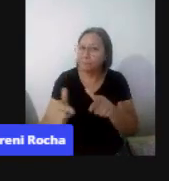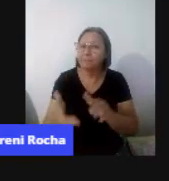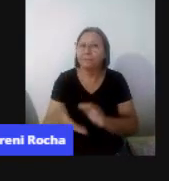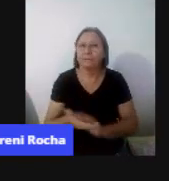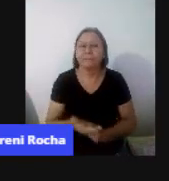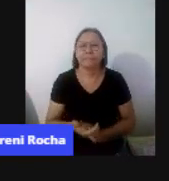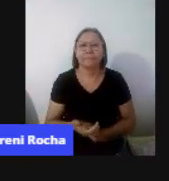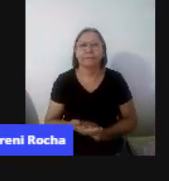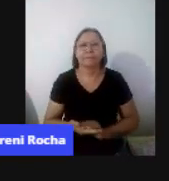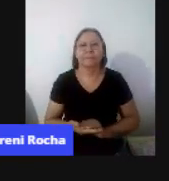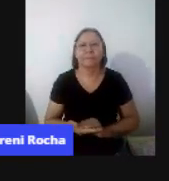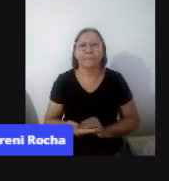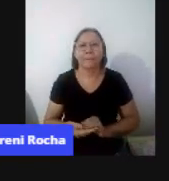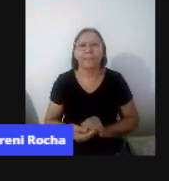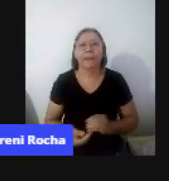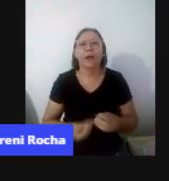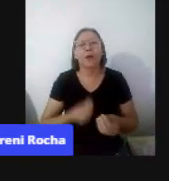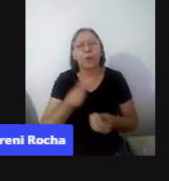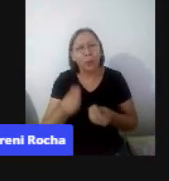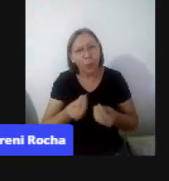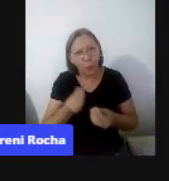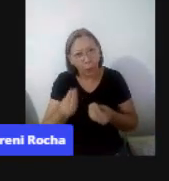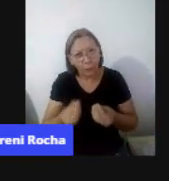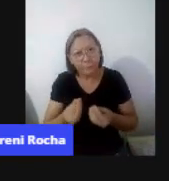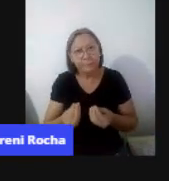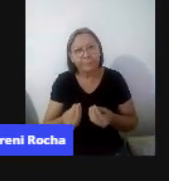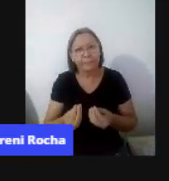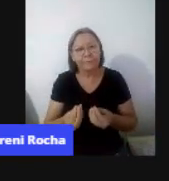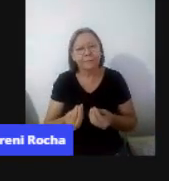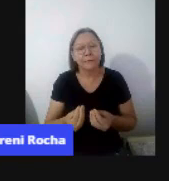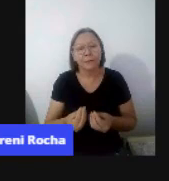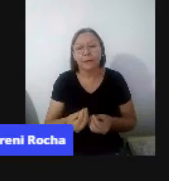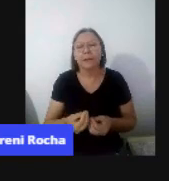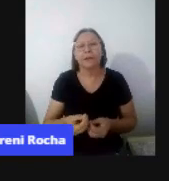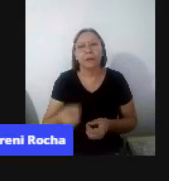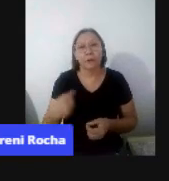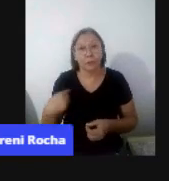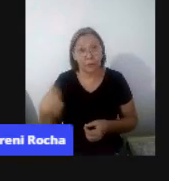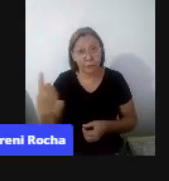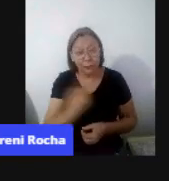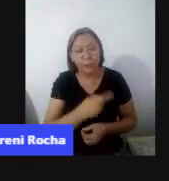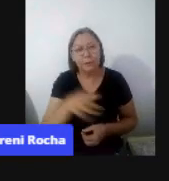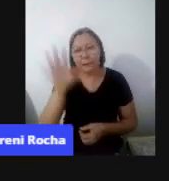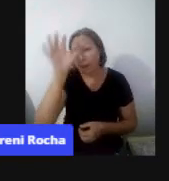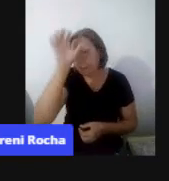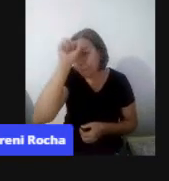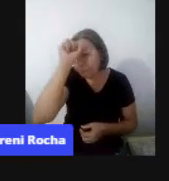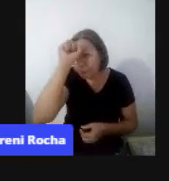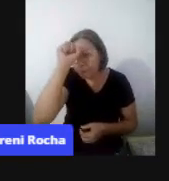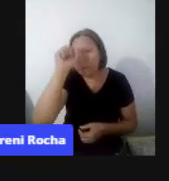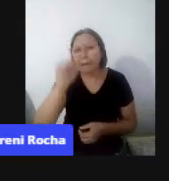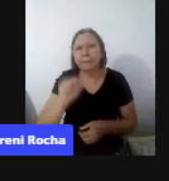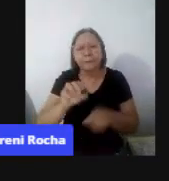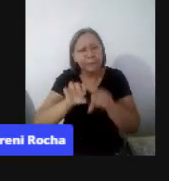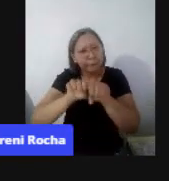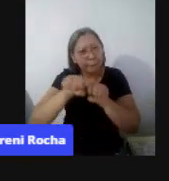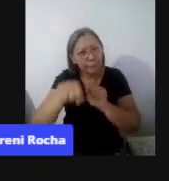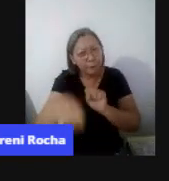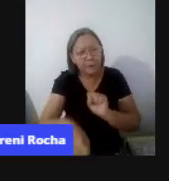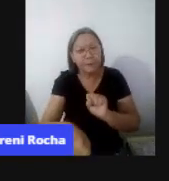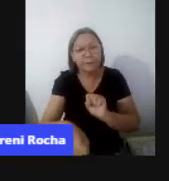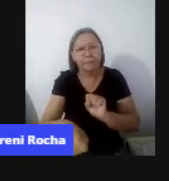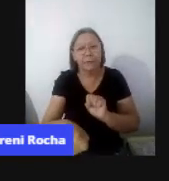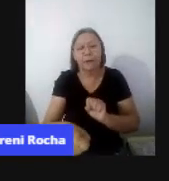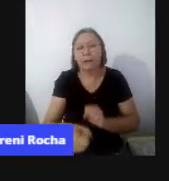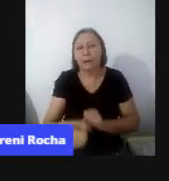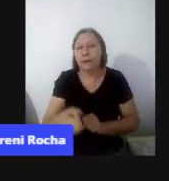professores. Como que a gente da formação aprende com vocês? como nós vemos trabalhos de